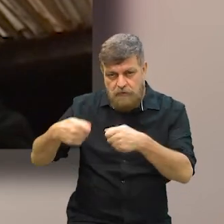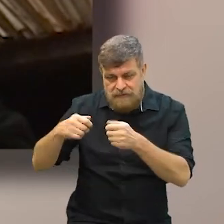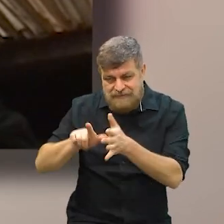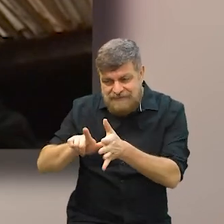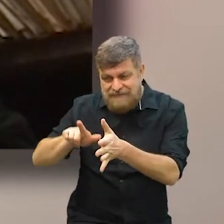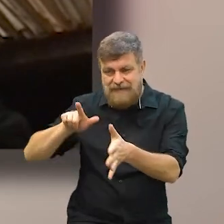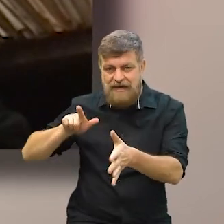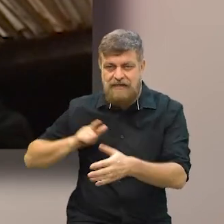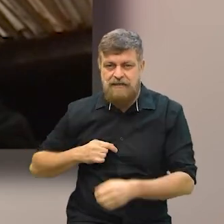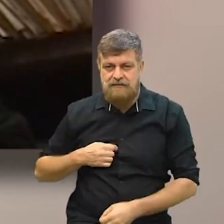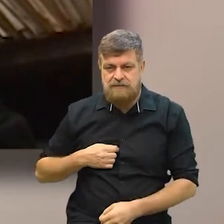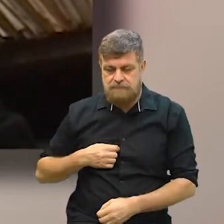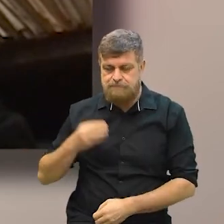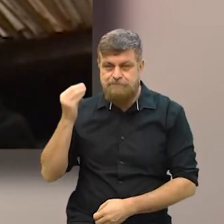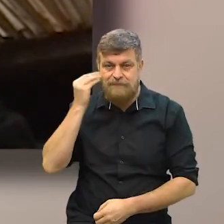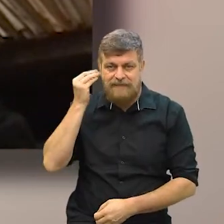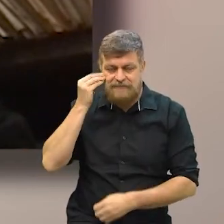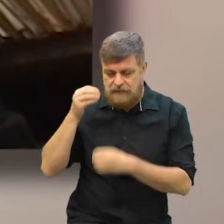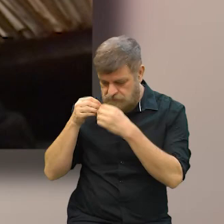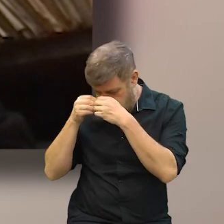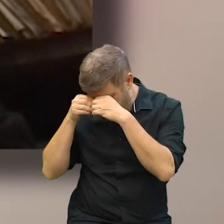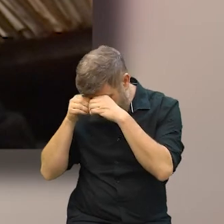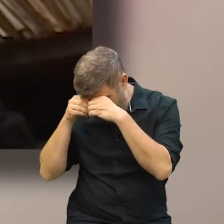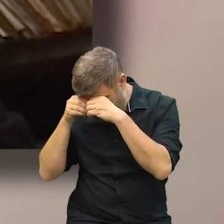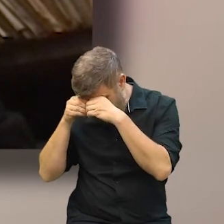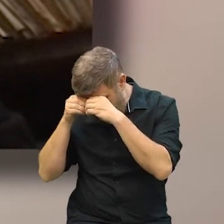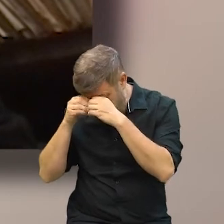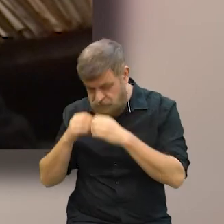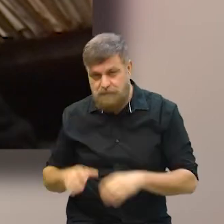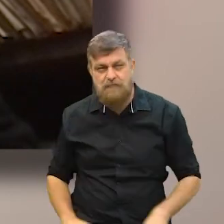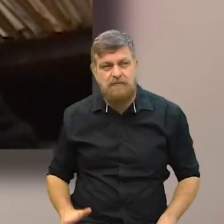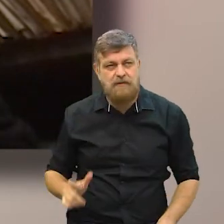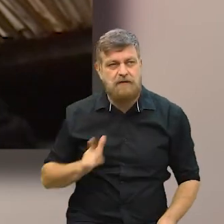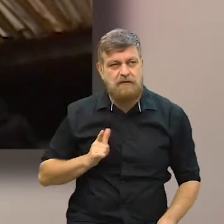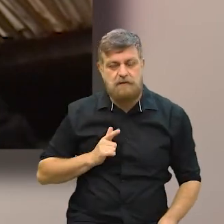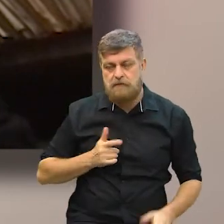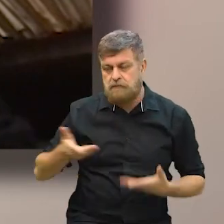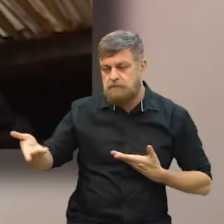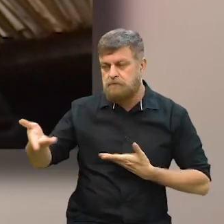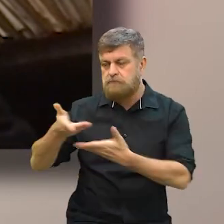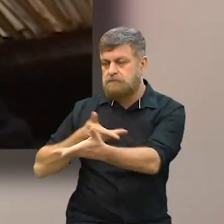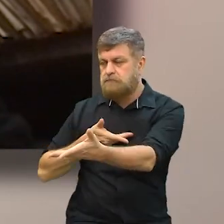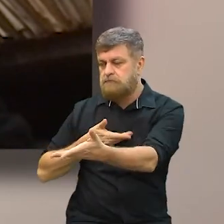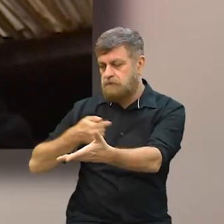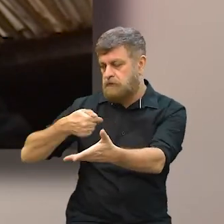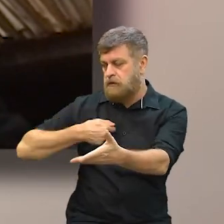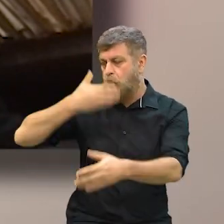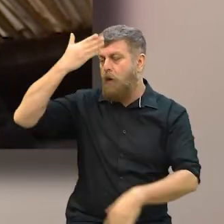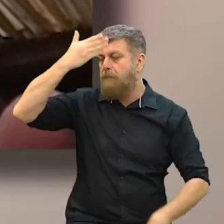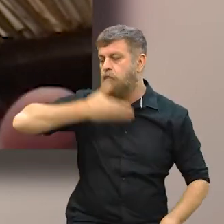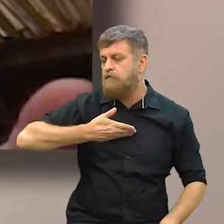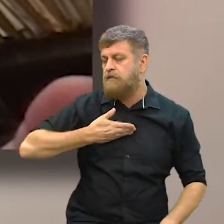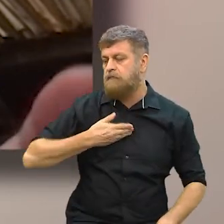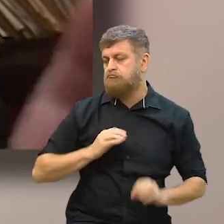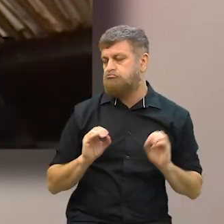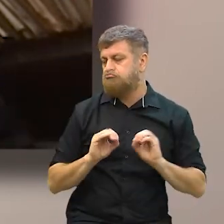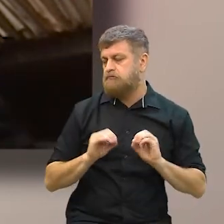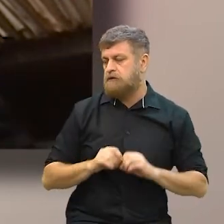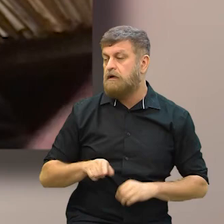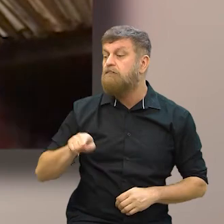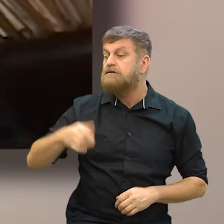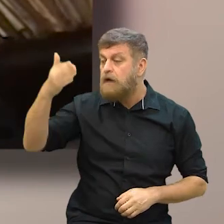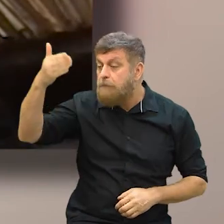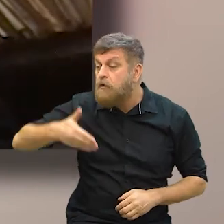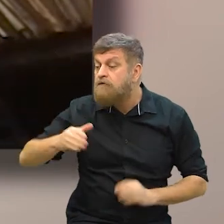deve fazer testagem. Testagem e trocar exames. É como se fosse um